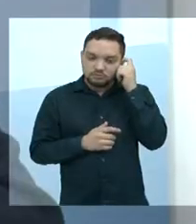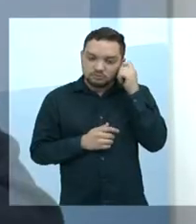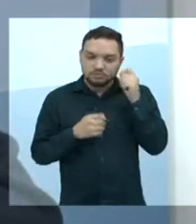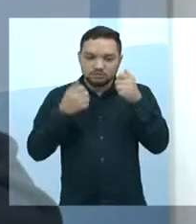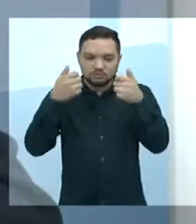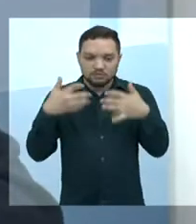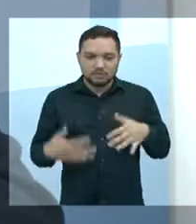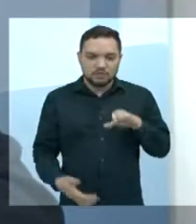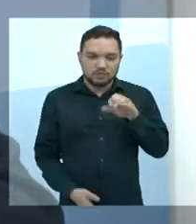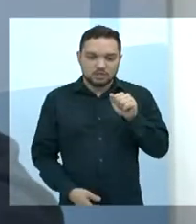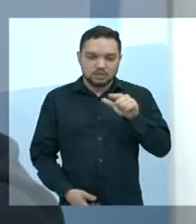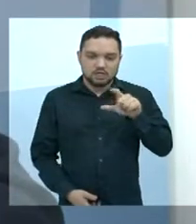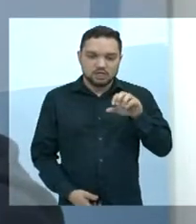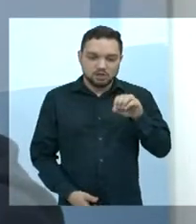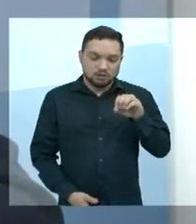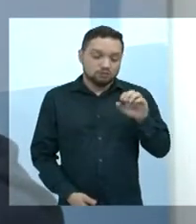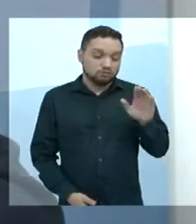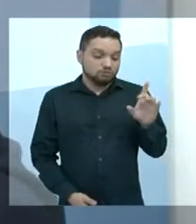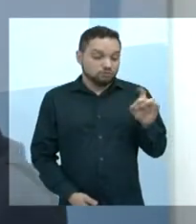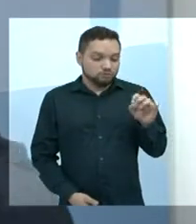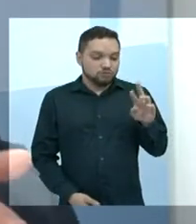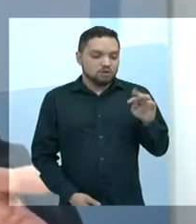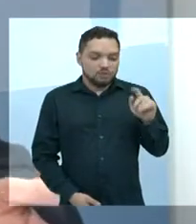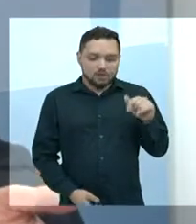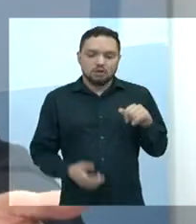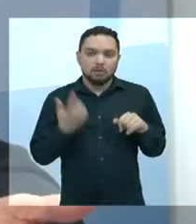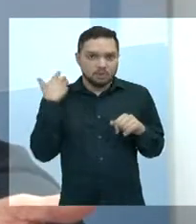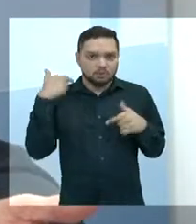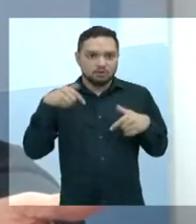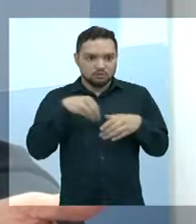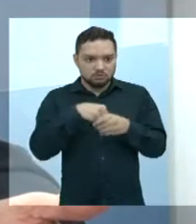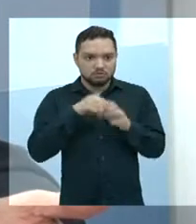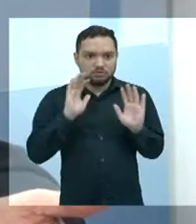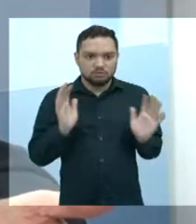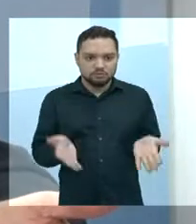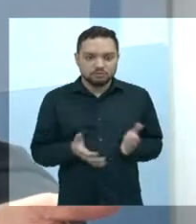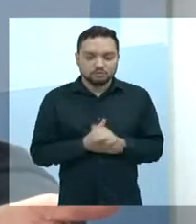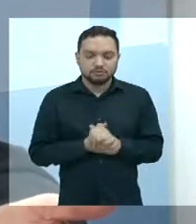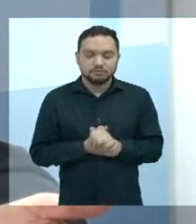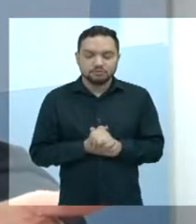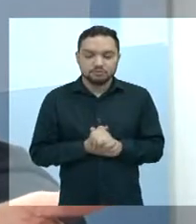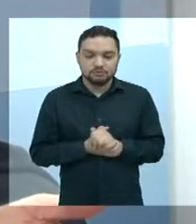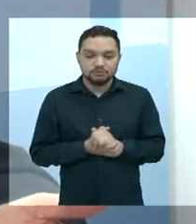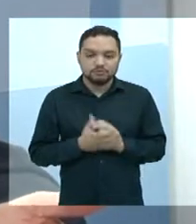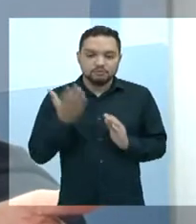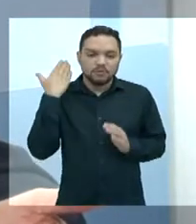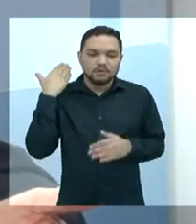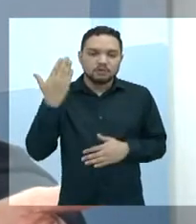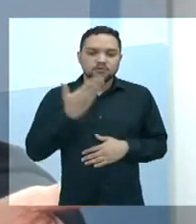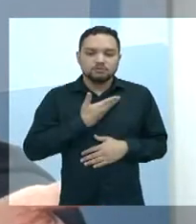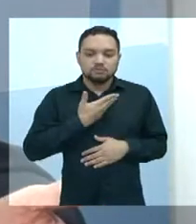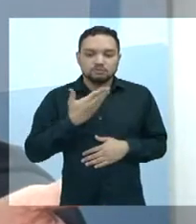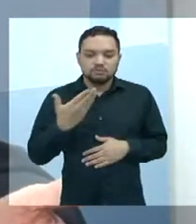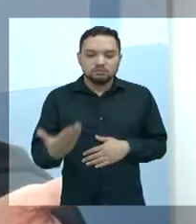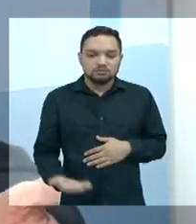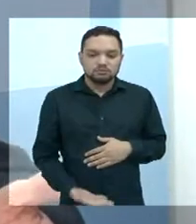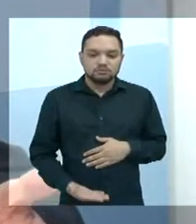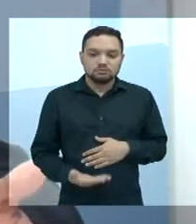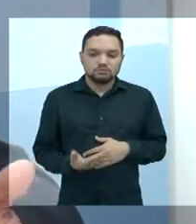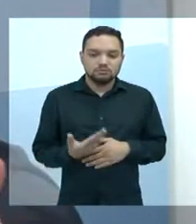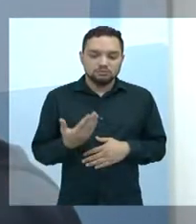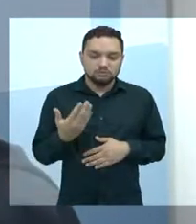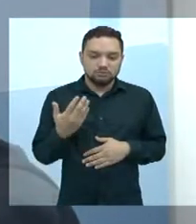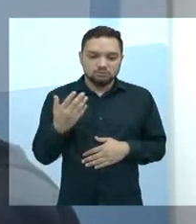Trabalhador, Paulo, eu também trabalhei no Canal do Trabalhador. Nessa época, do governo Ciro Gomes, que foi ele